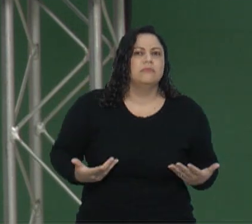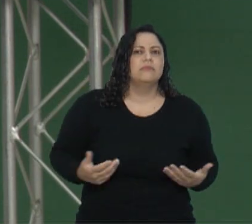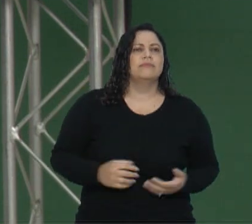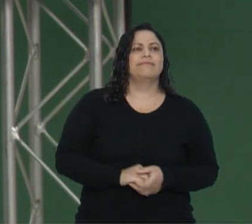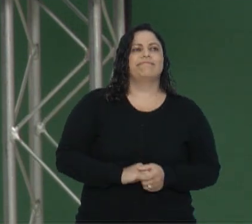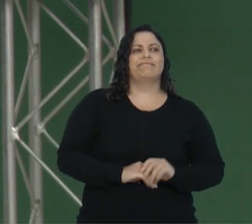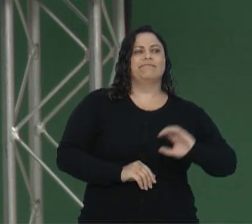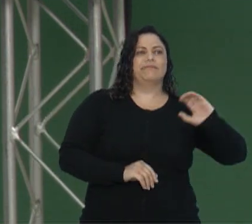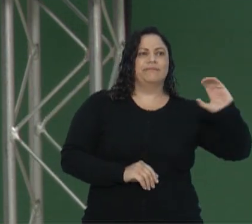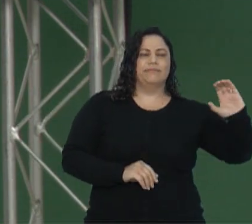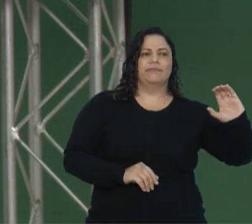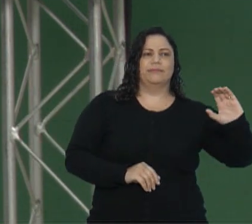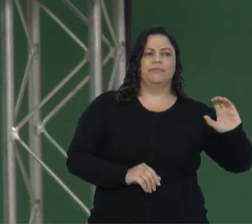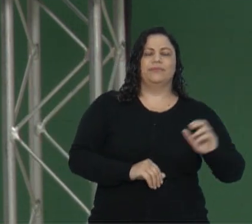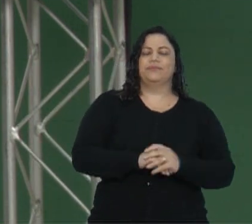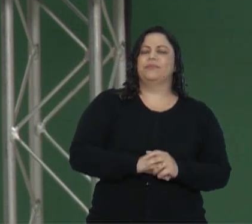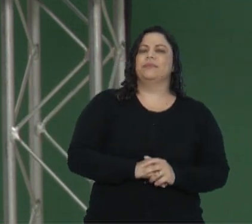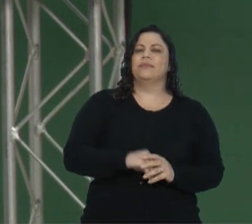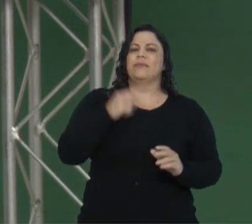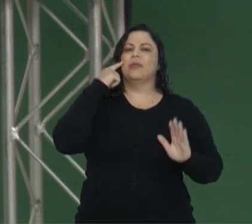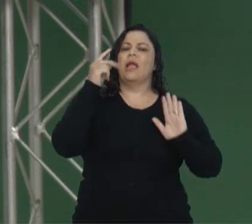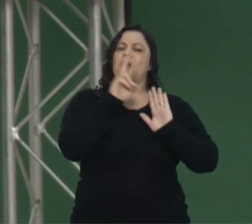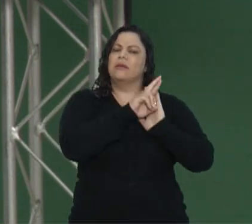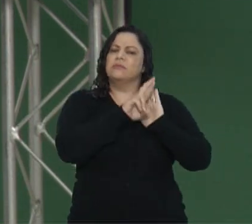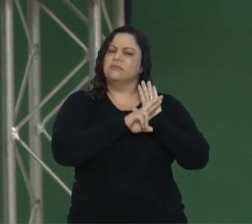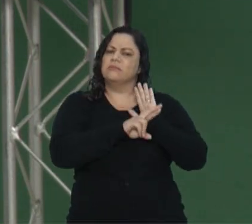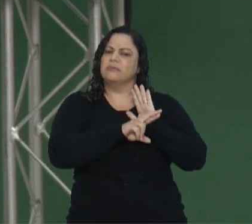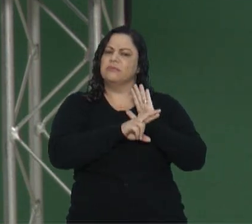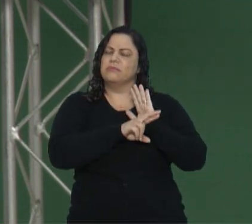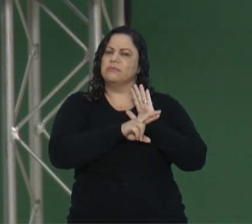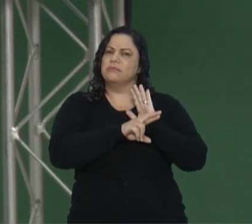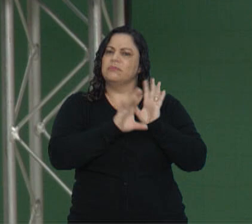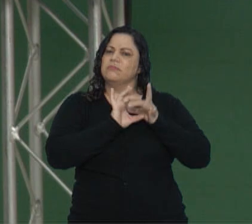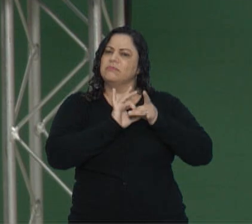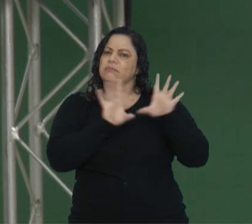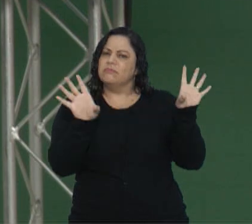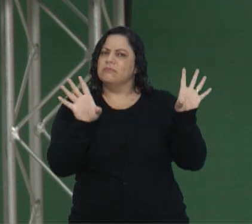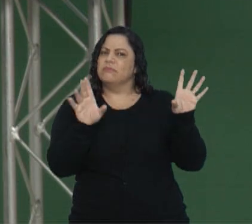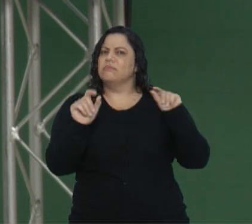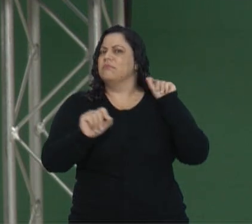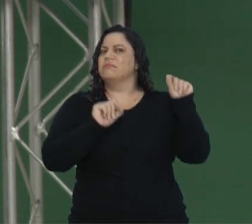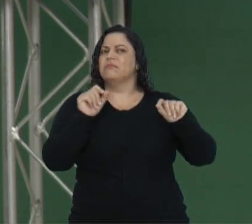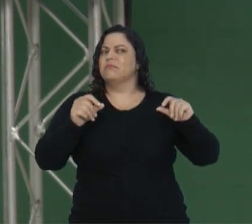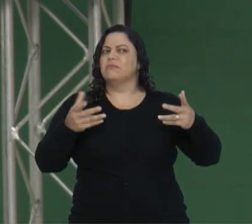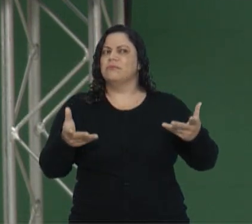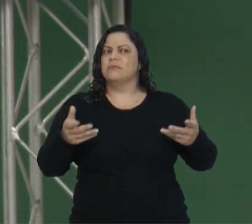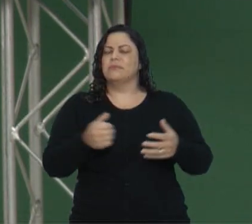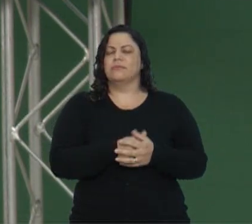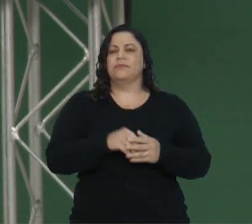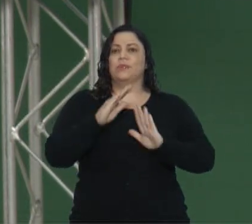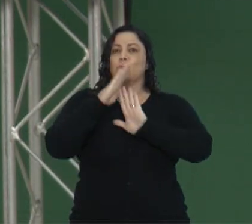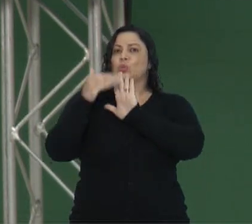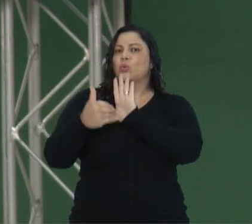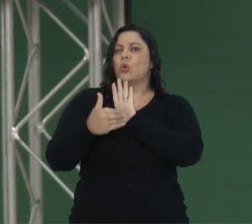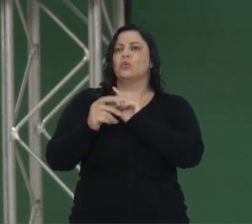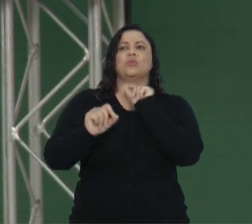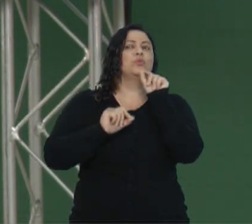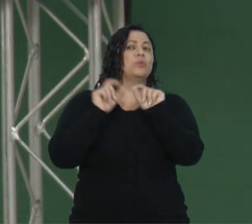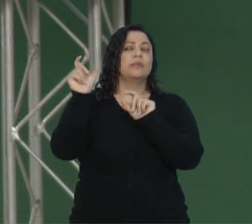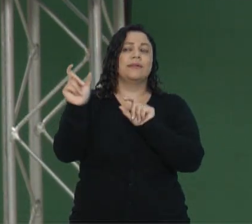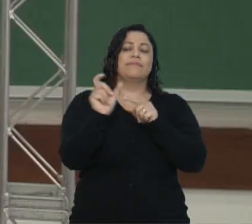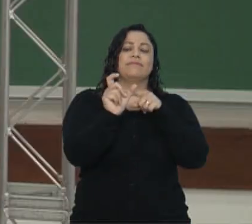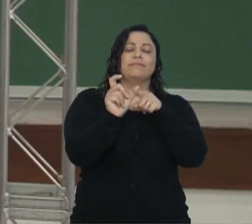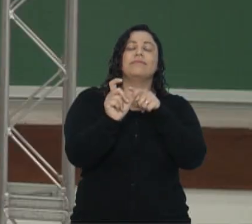as receitas estão acessíveis a todos, de todos, com todos, né? Então vamos lá, vou te dar